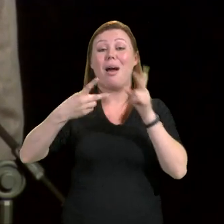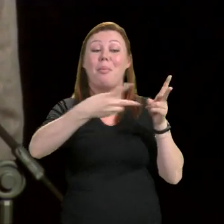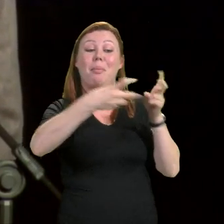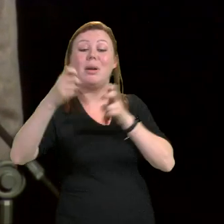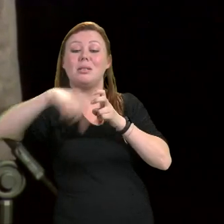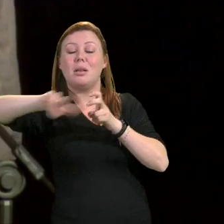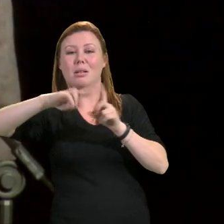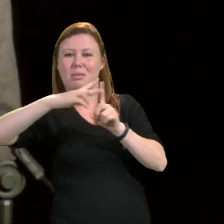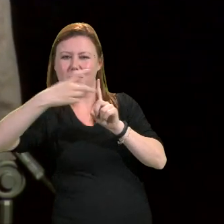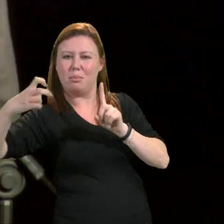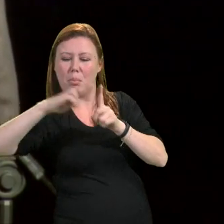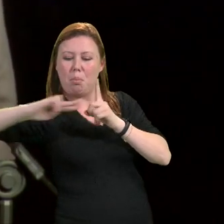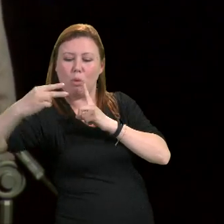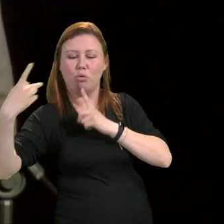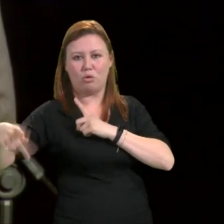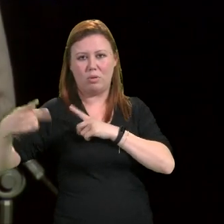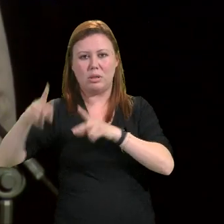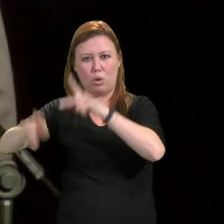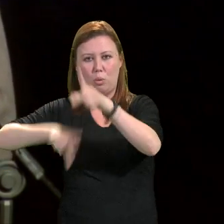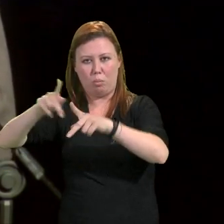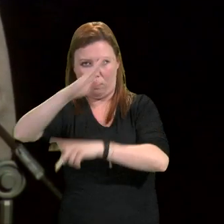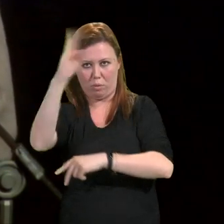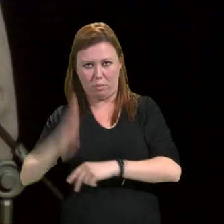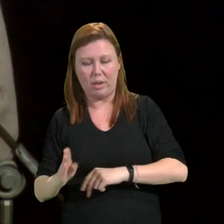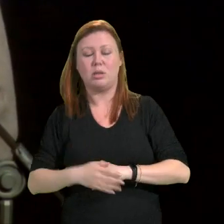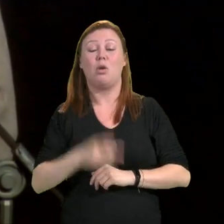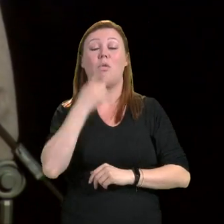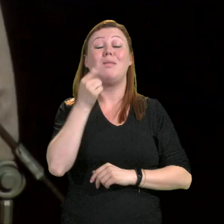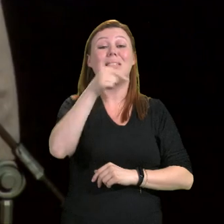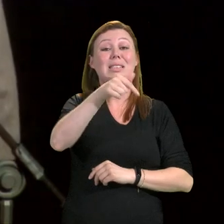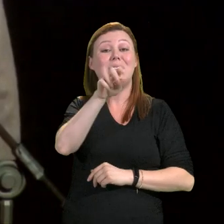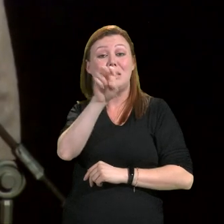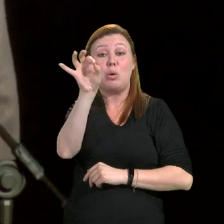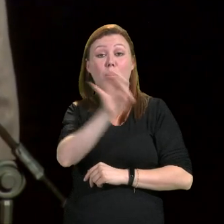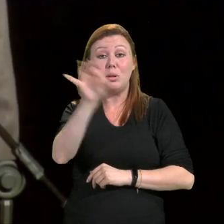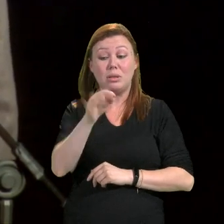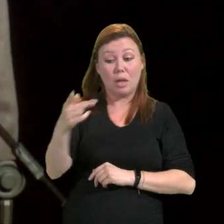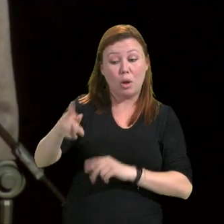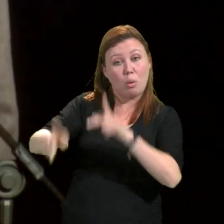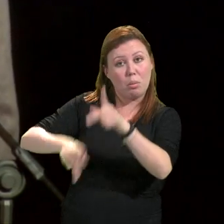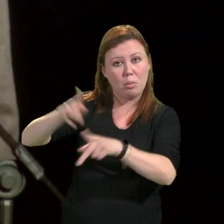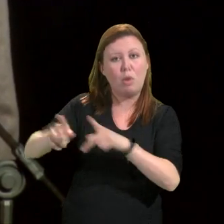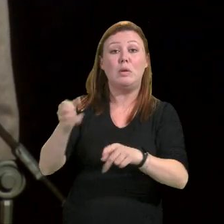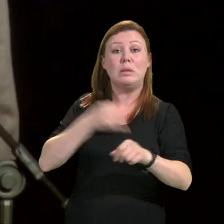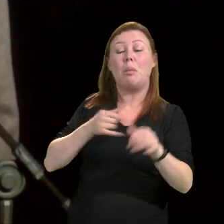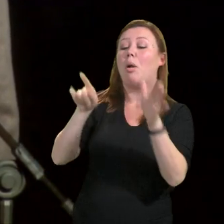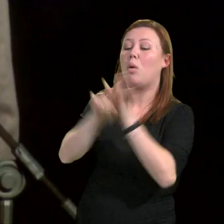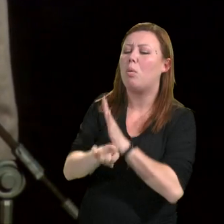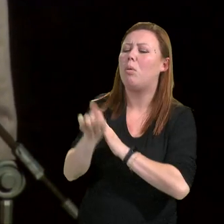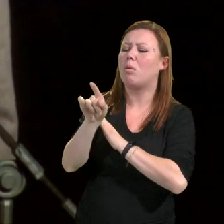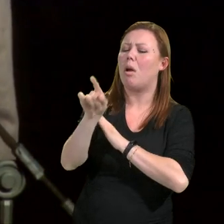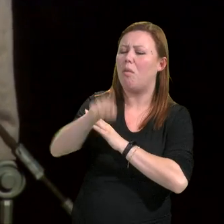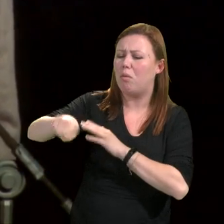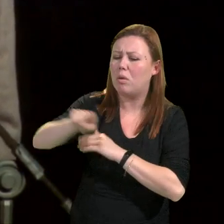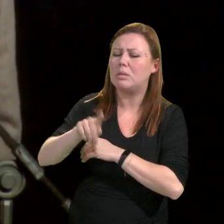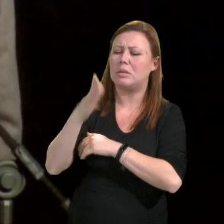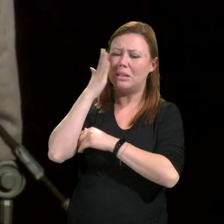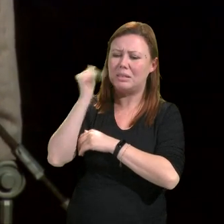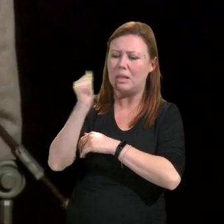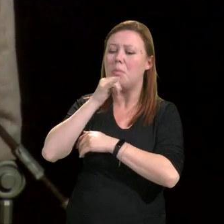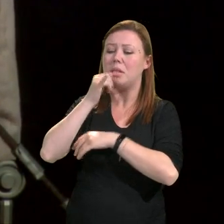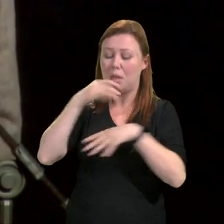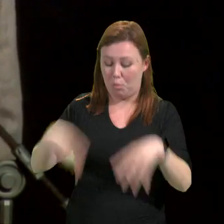para o povo brasileiro. E 75% da população brasileira, ao ser perguntada se, sabendo que o cobertor